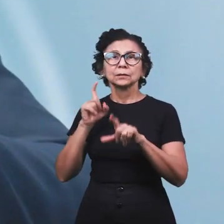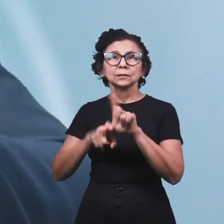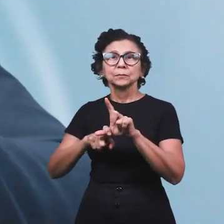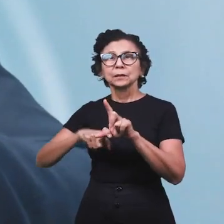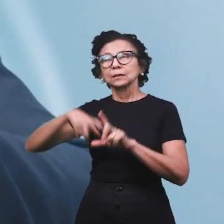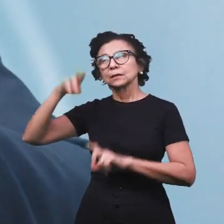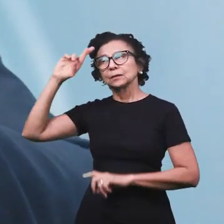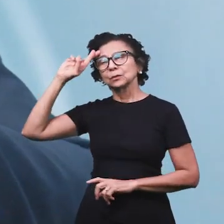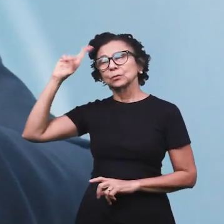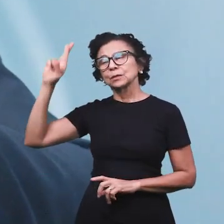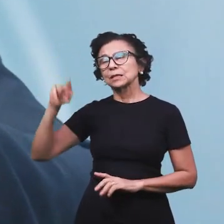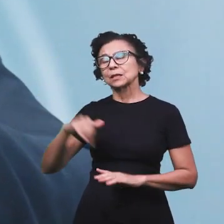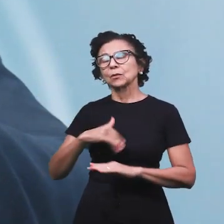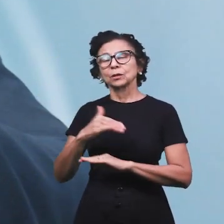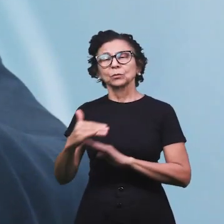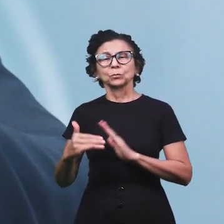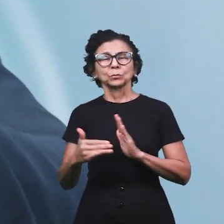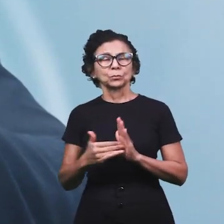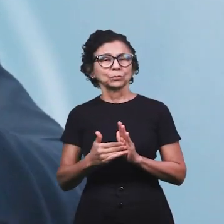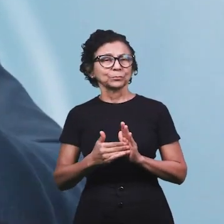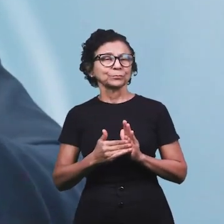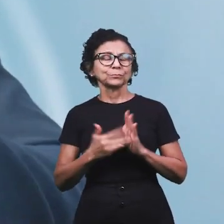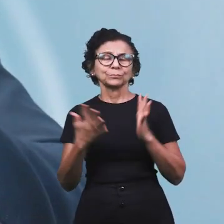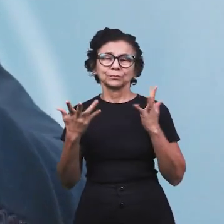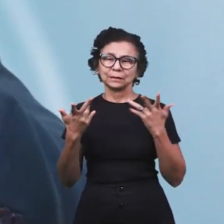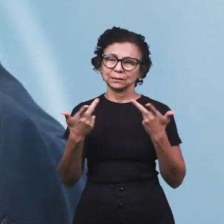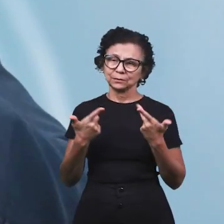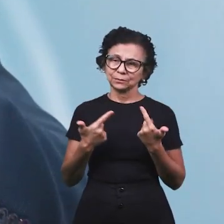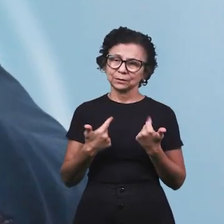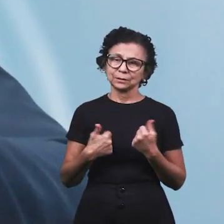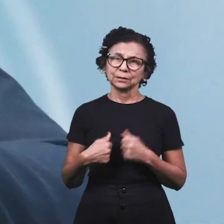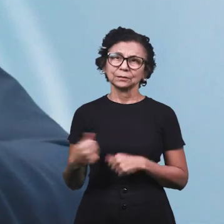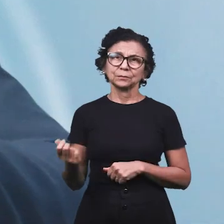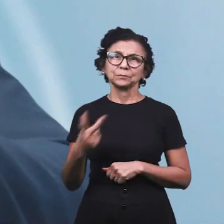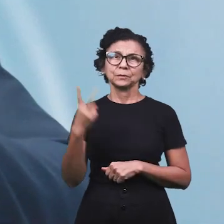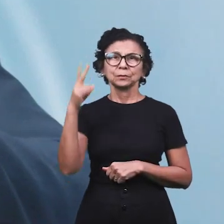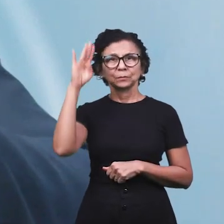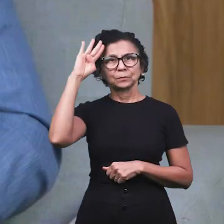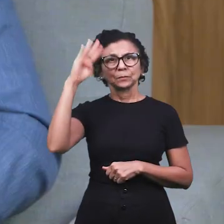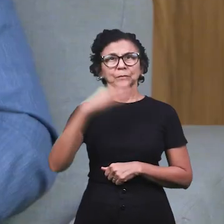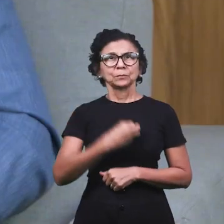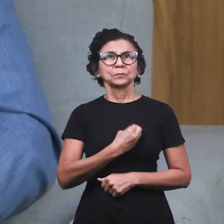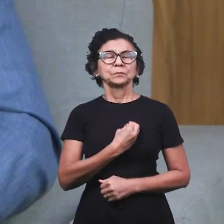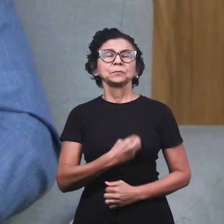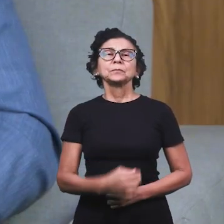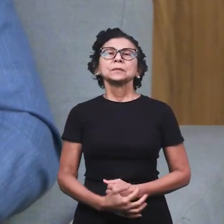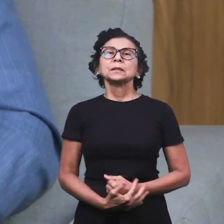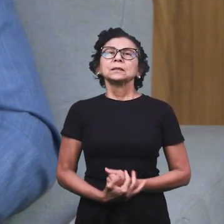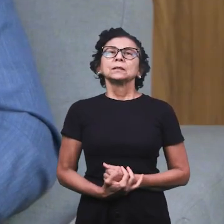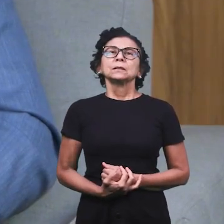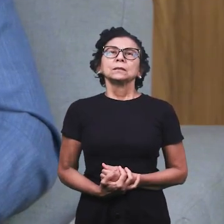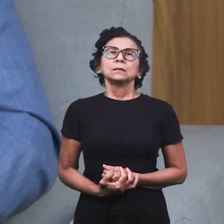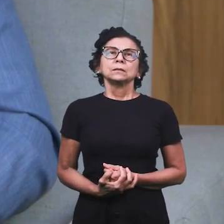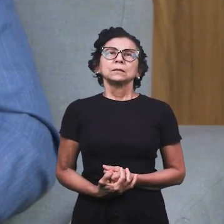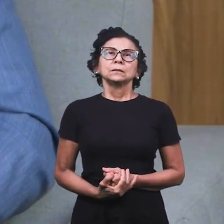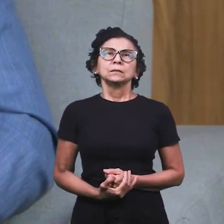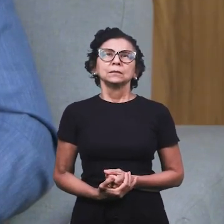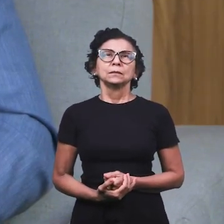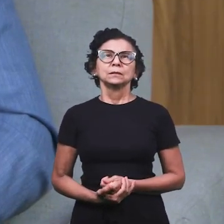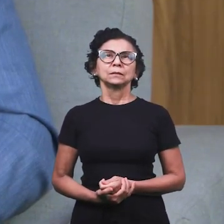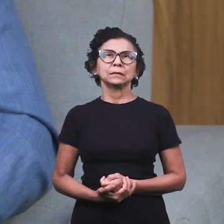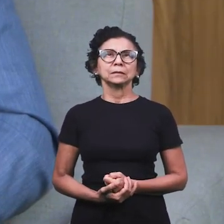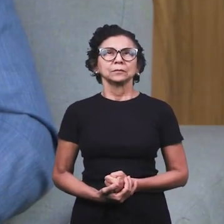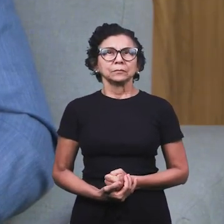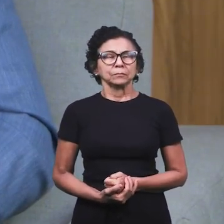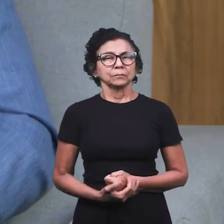Senhor, isso é tudo para nós, é maravilha, é o grande valor da nossa vida. Glória a Jesus. Você quer viver uma